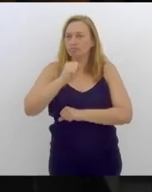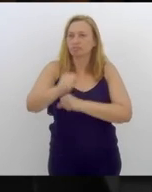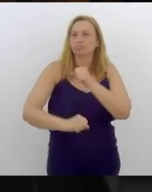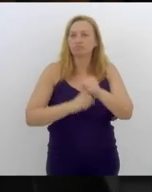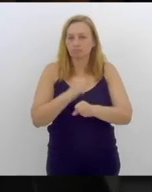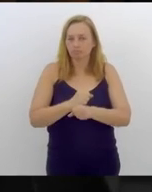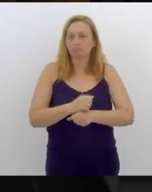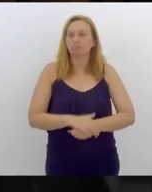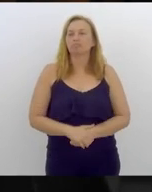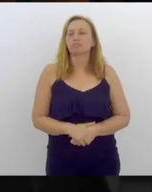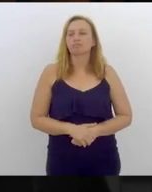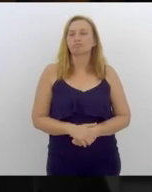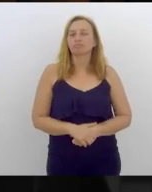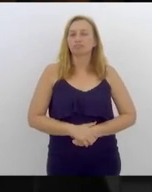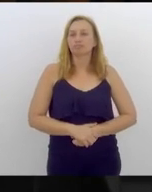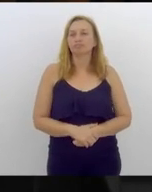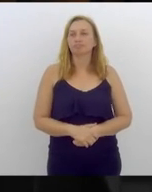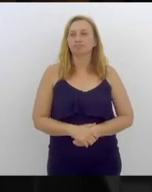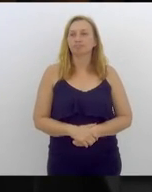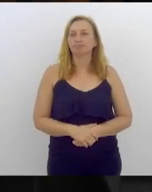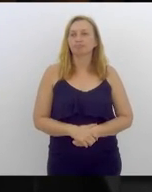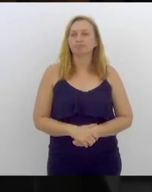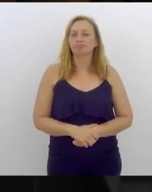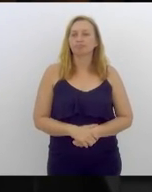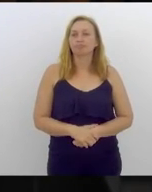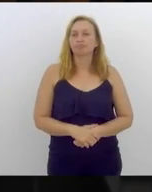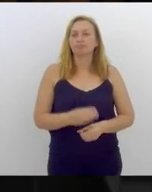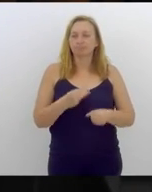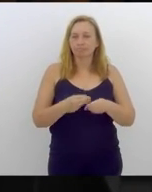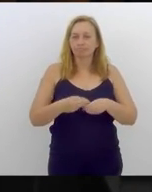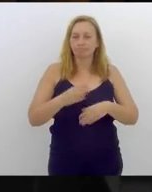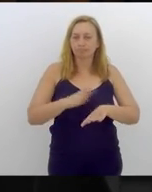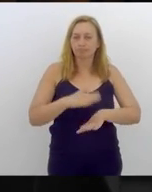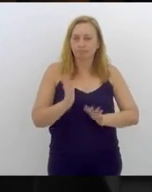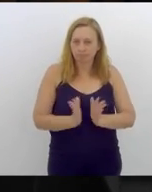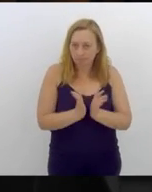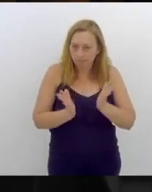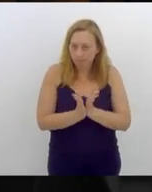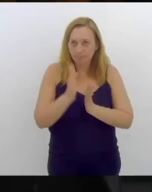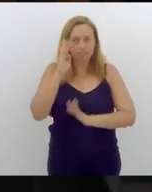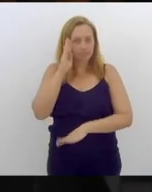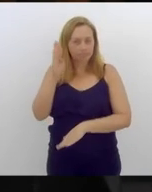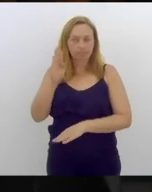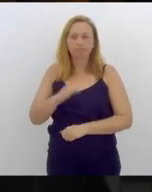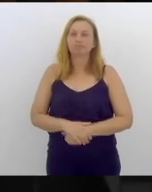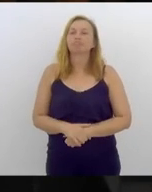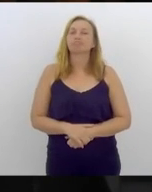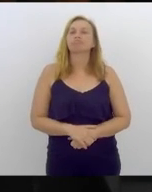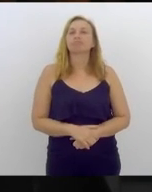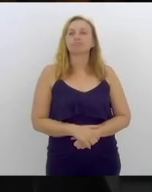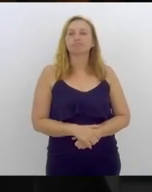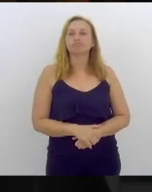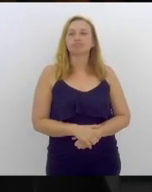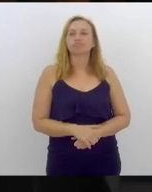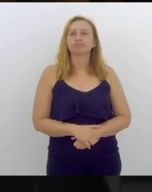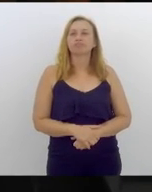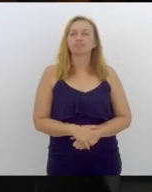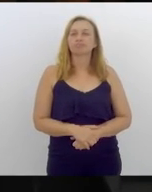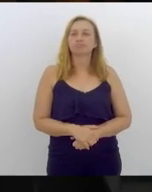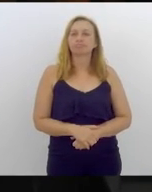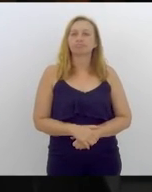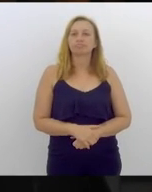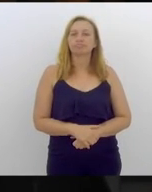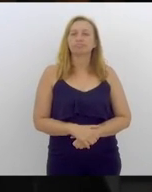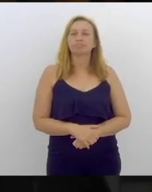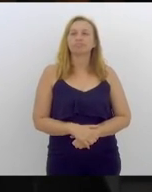160 milhões serão repassados especialmente para os municípios mais pobres como se não bastasse jogar a